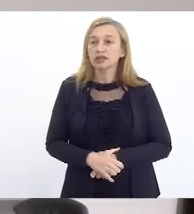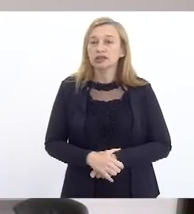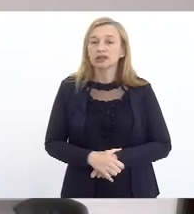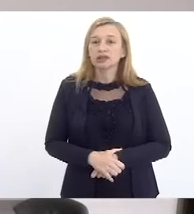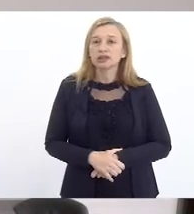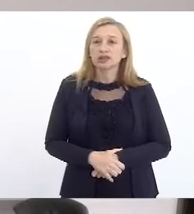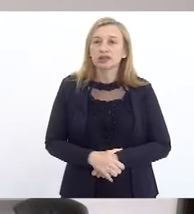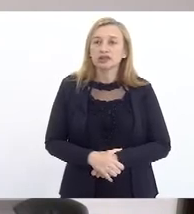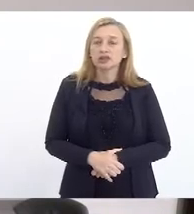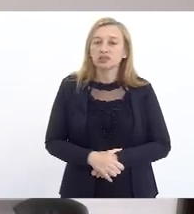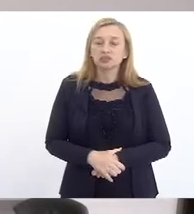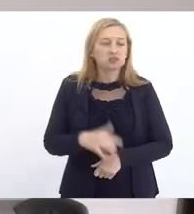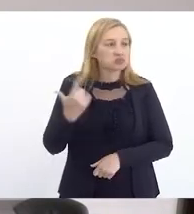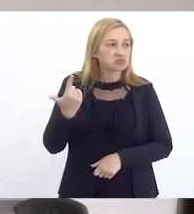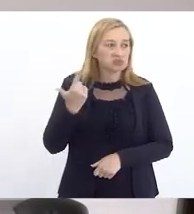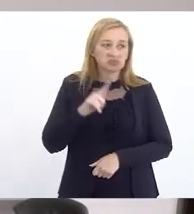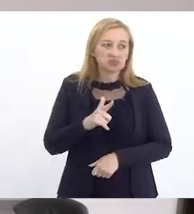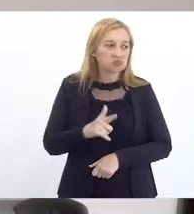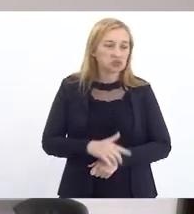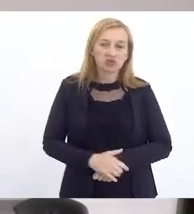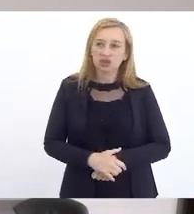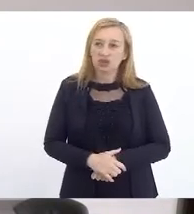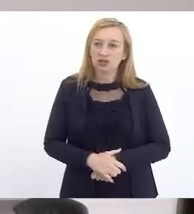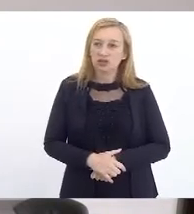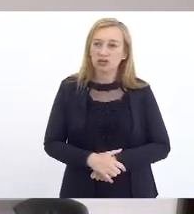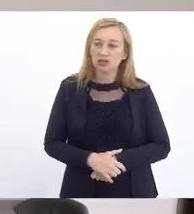eu não consigo conceber